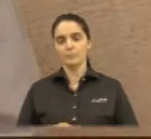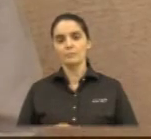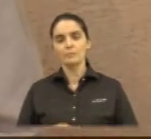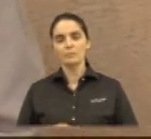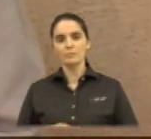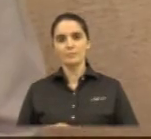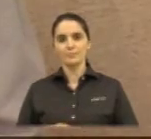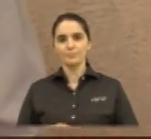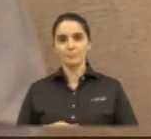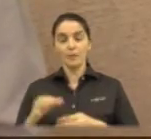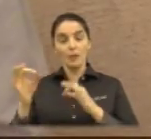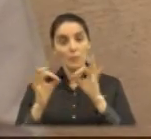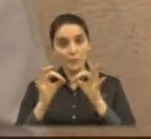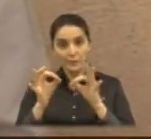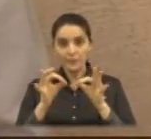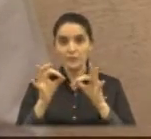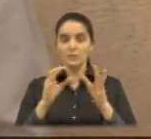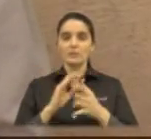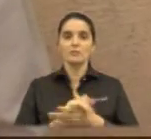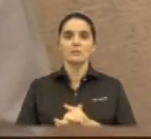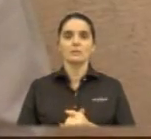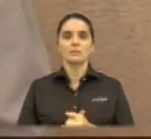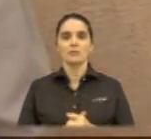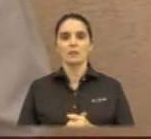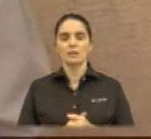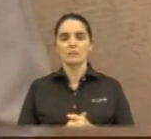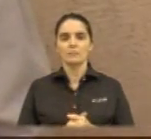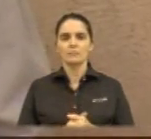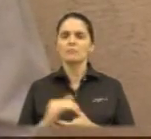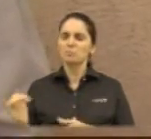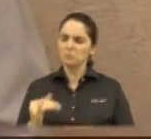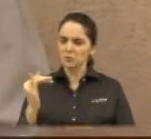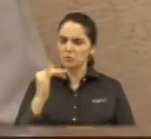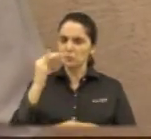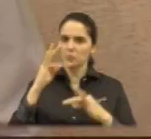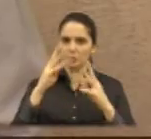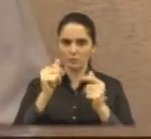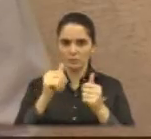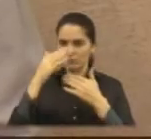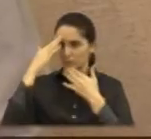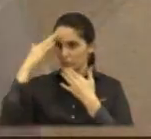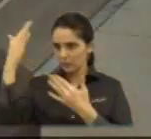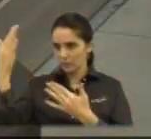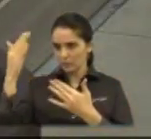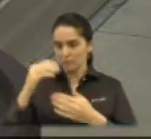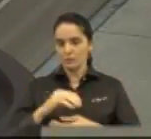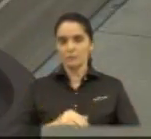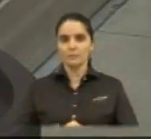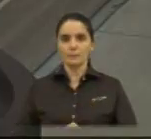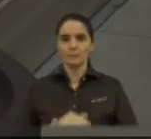convencer, a organizar essa tarefa que é muito importante para todos nós. Muito obrigado.